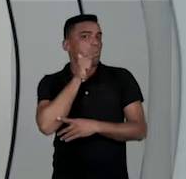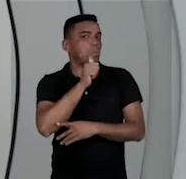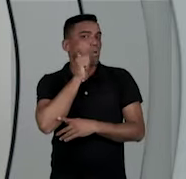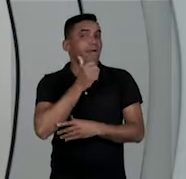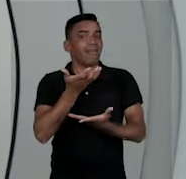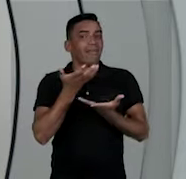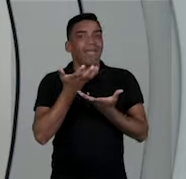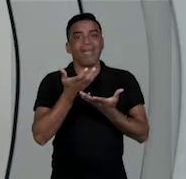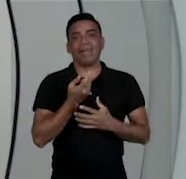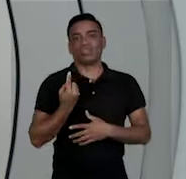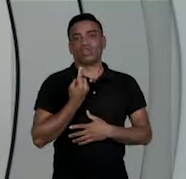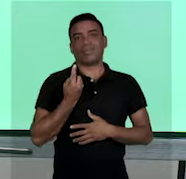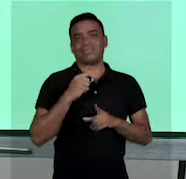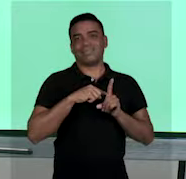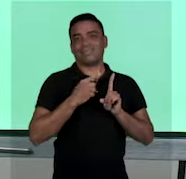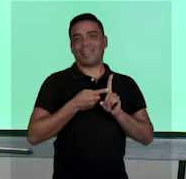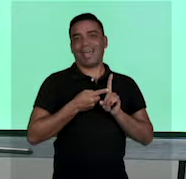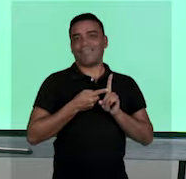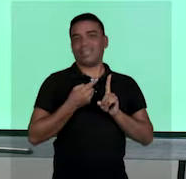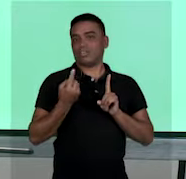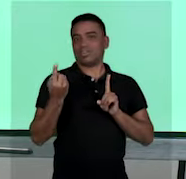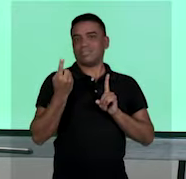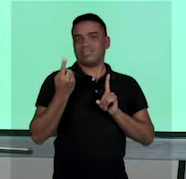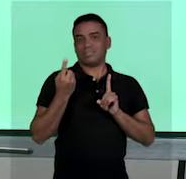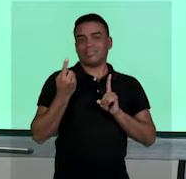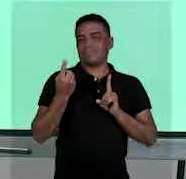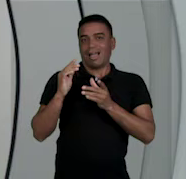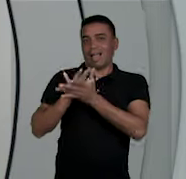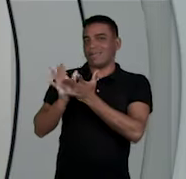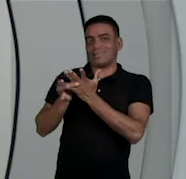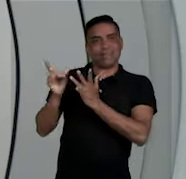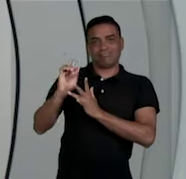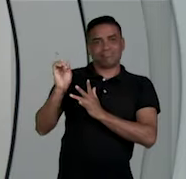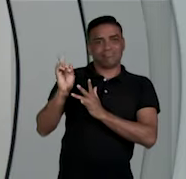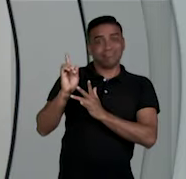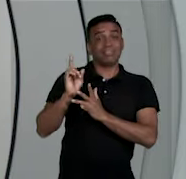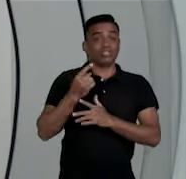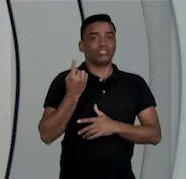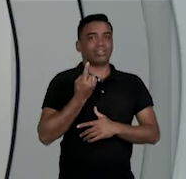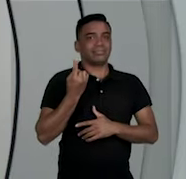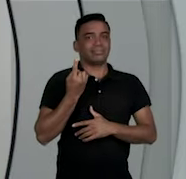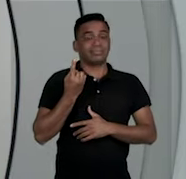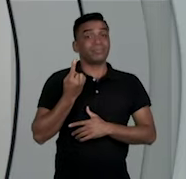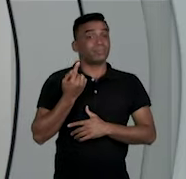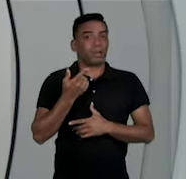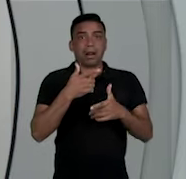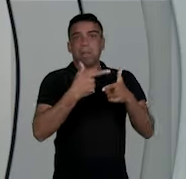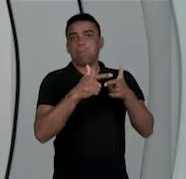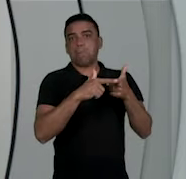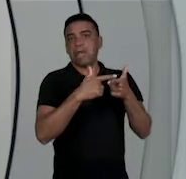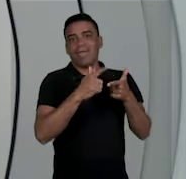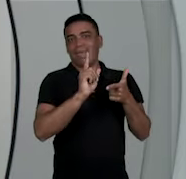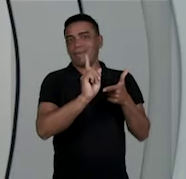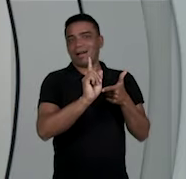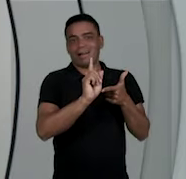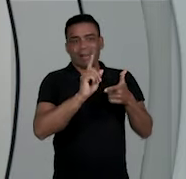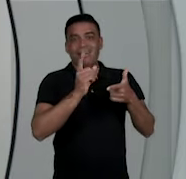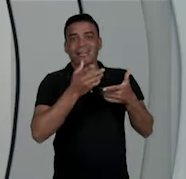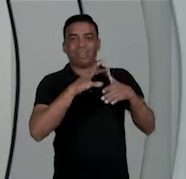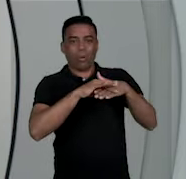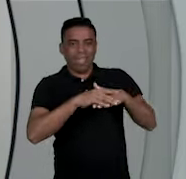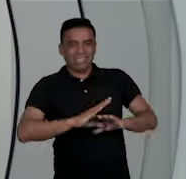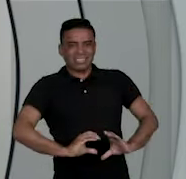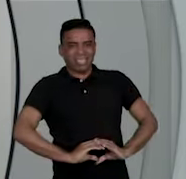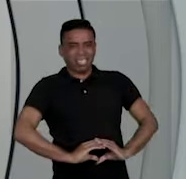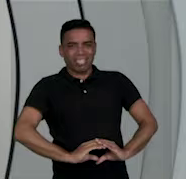mãe sozinha, né? Sim. Então, como ela não tem um problema de fertilidade, a gente não precisa capturar esse óvulo, né?